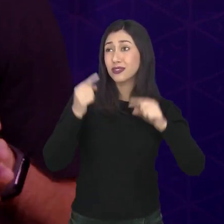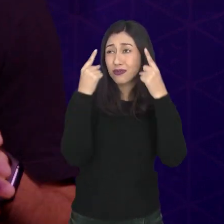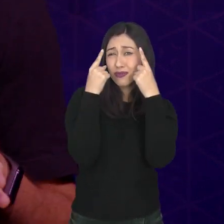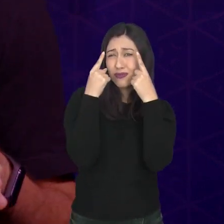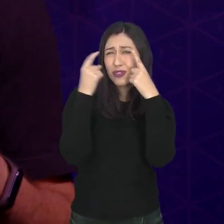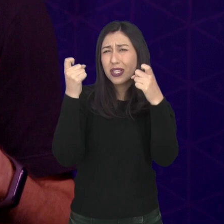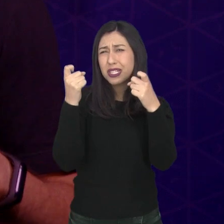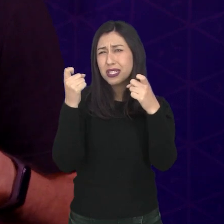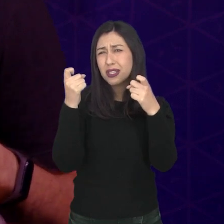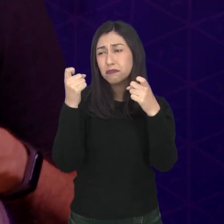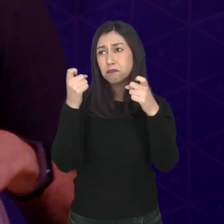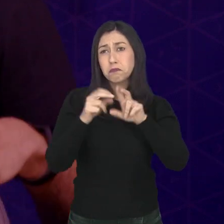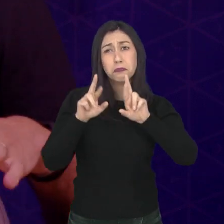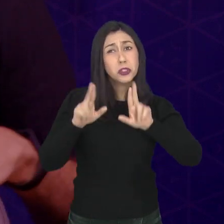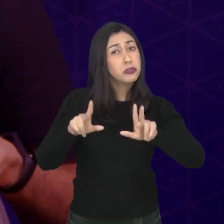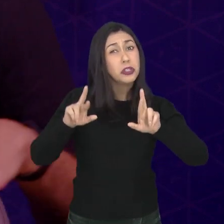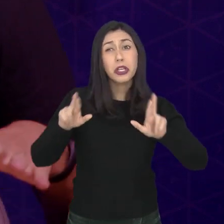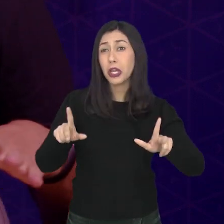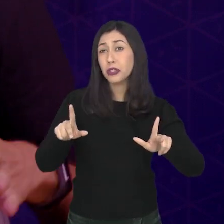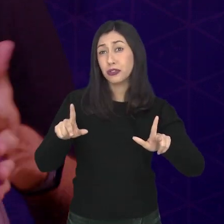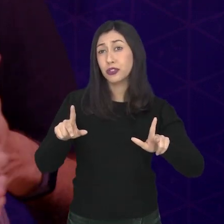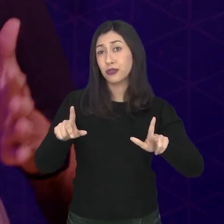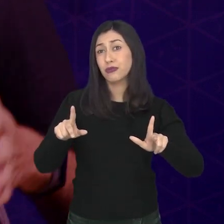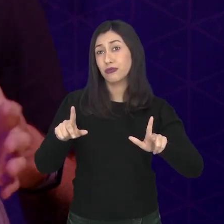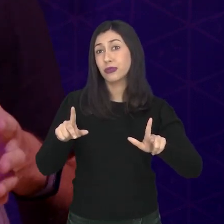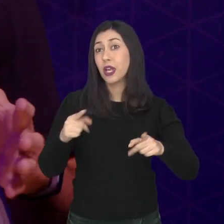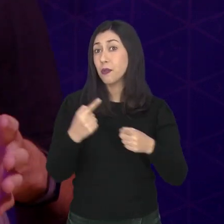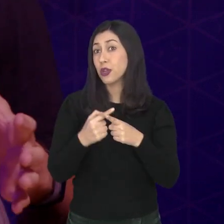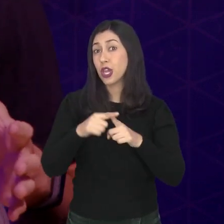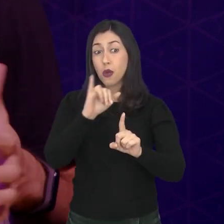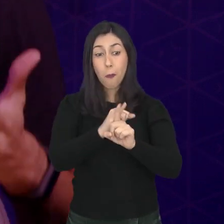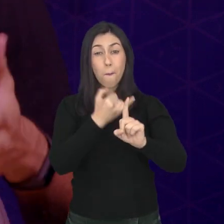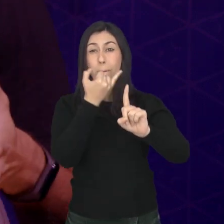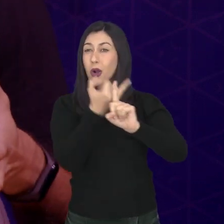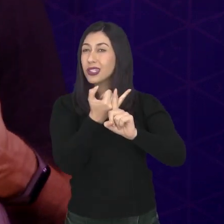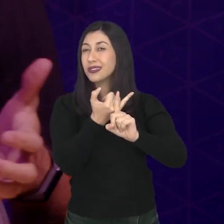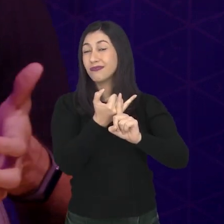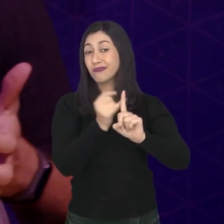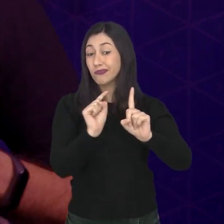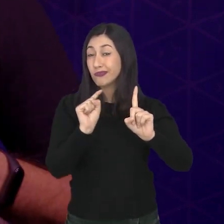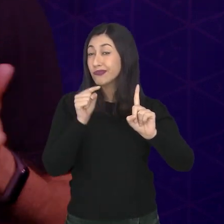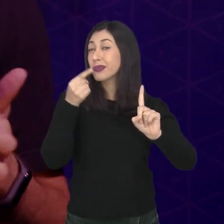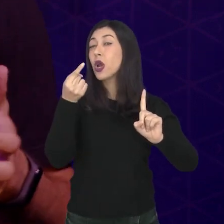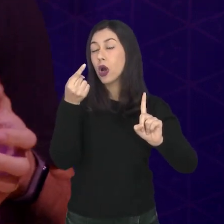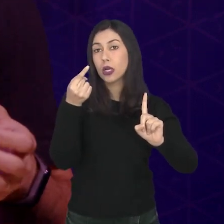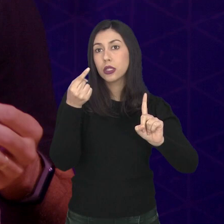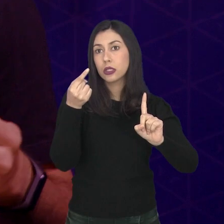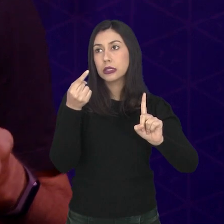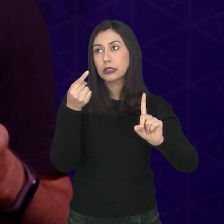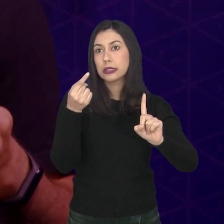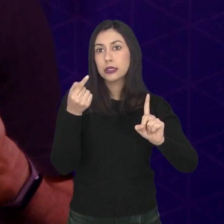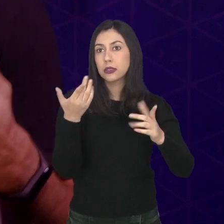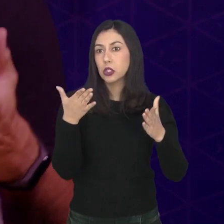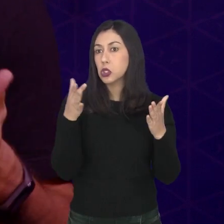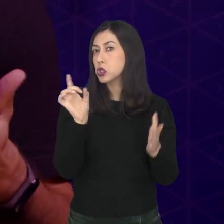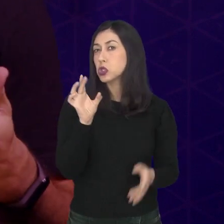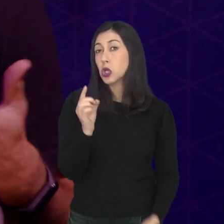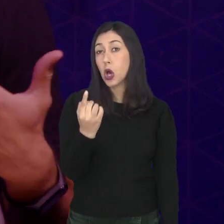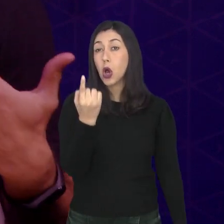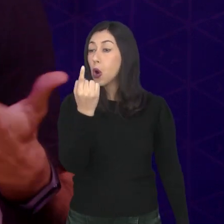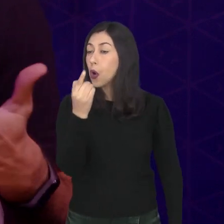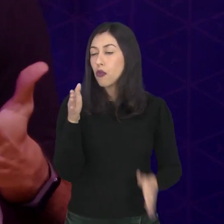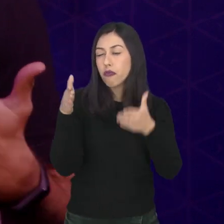violência é o bullying, né, isolado, porque o bullying ele é algo mais do que isso. Ele não é um caso